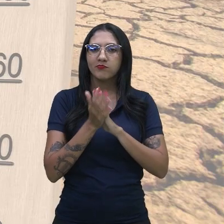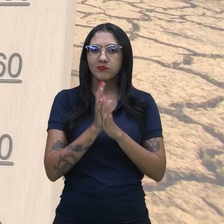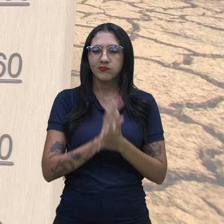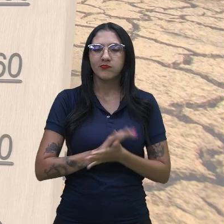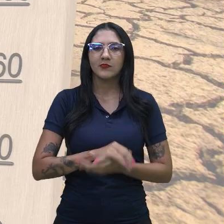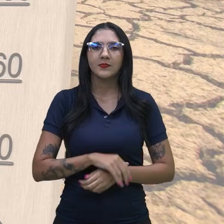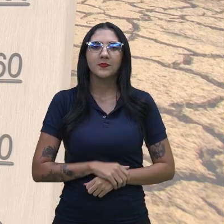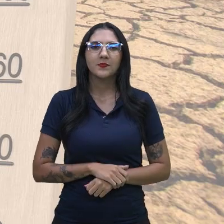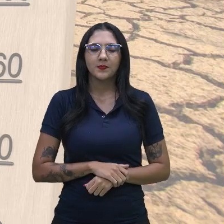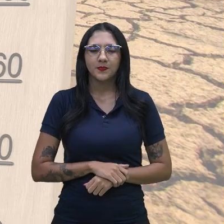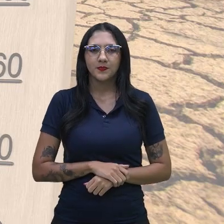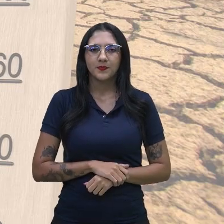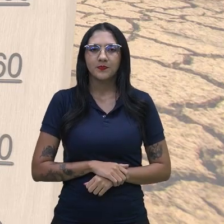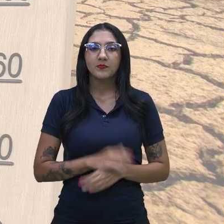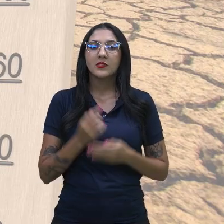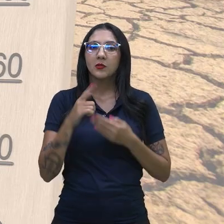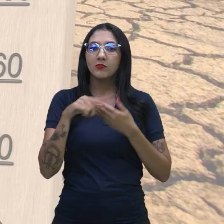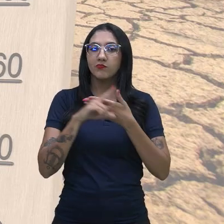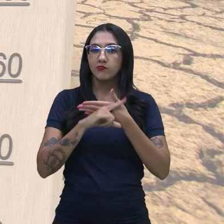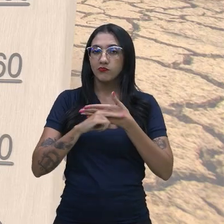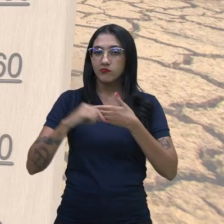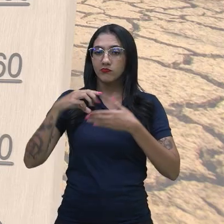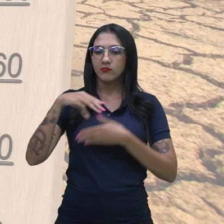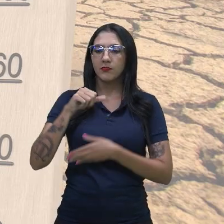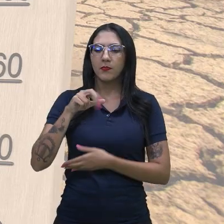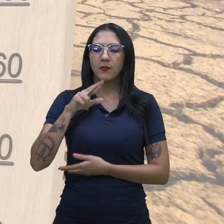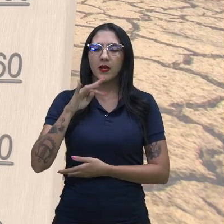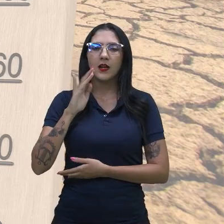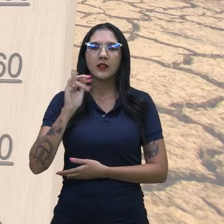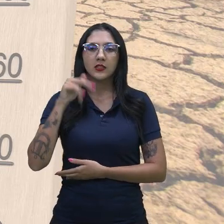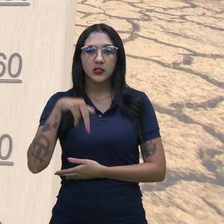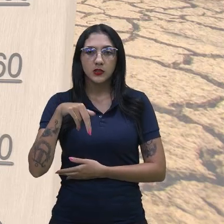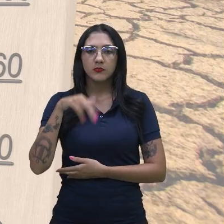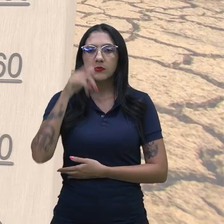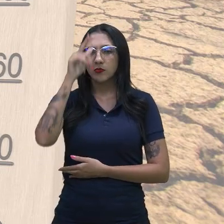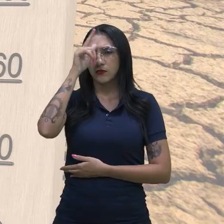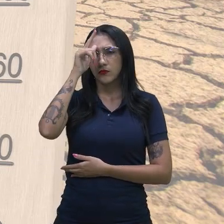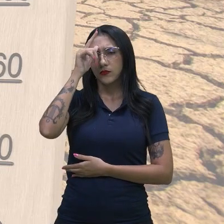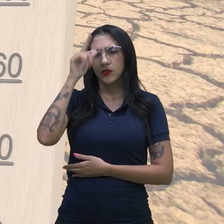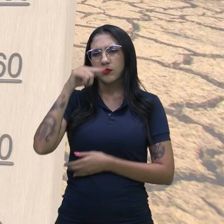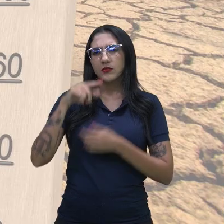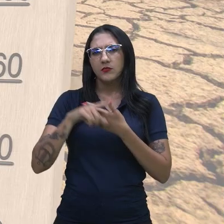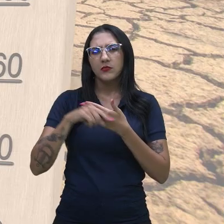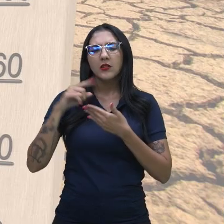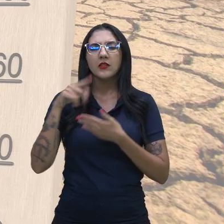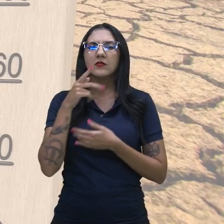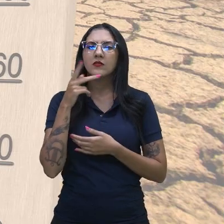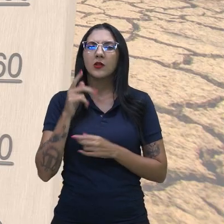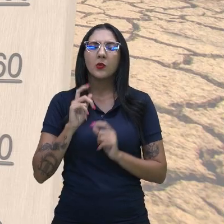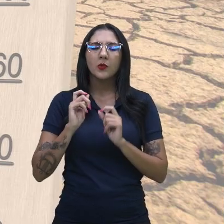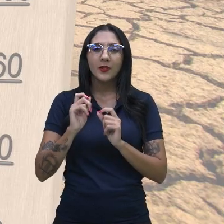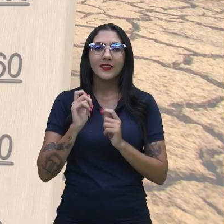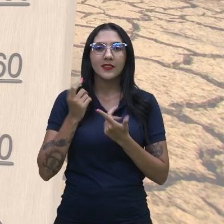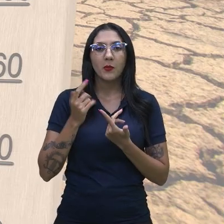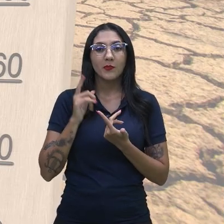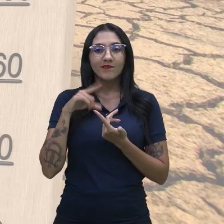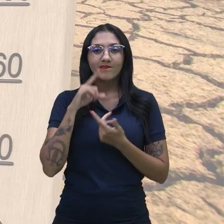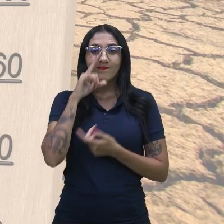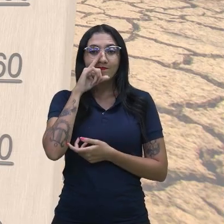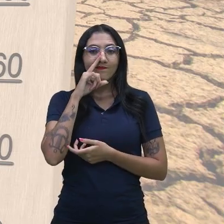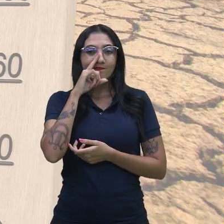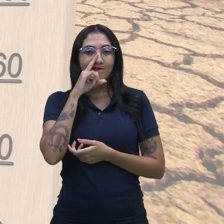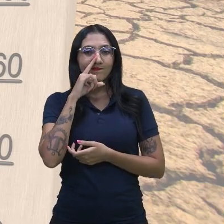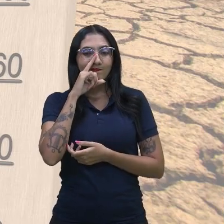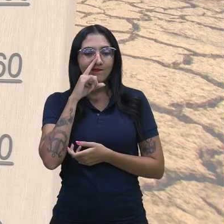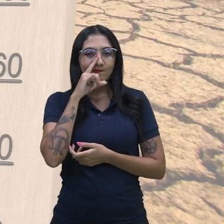já contemporâneo, né, o Martin Heidegger, filósofo alemão, ele vai dizer que esse perigo, né, de transformar tudo